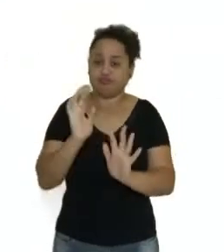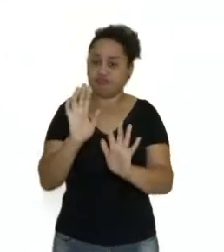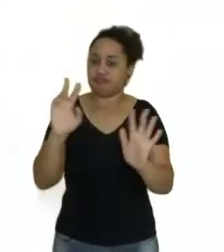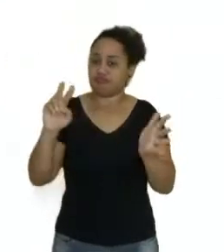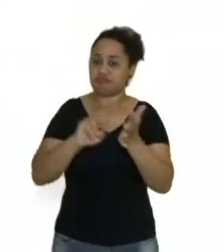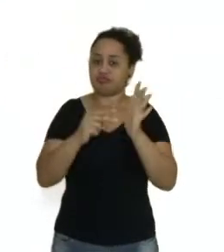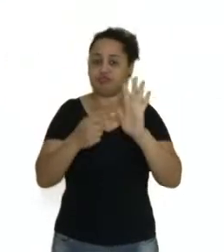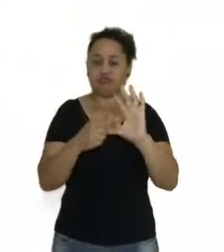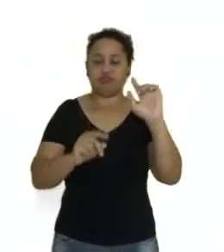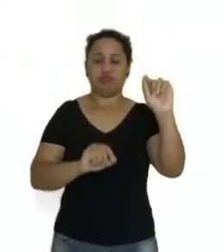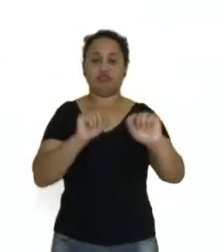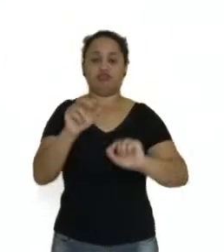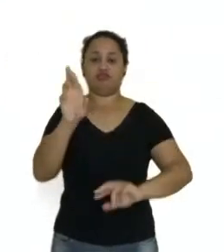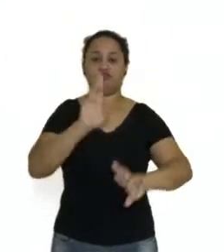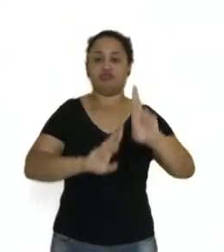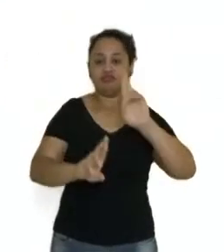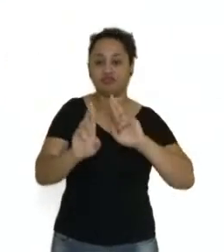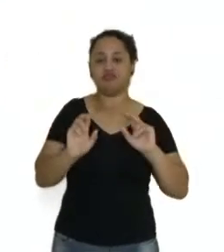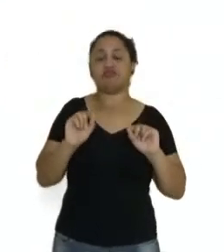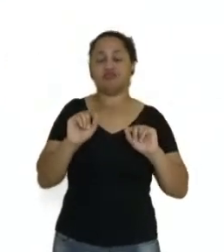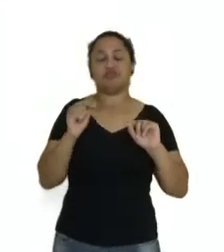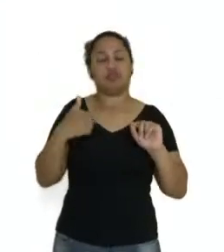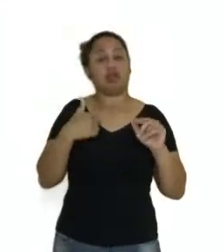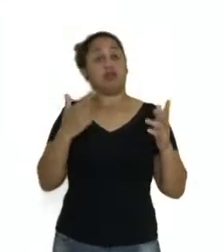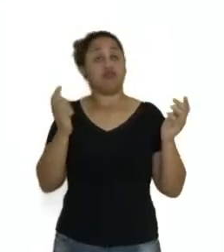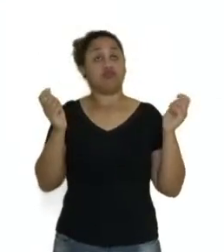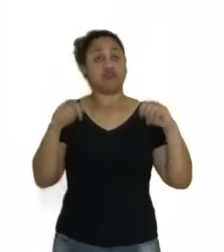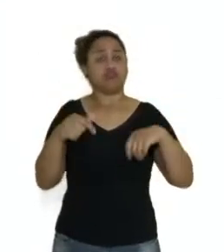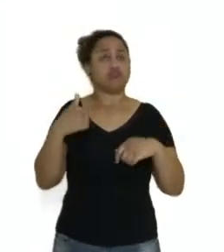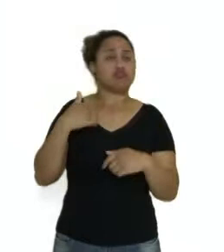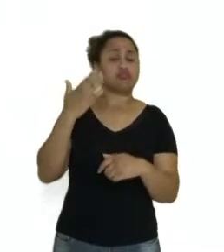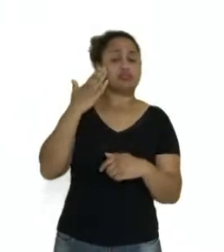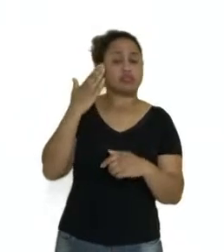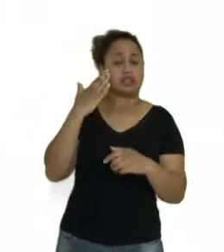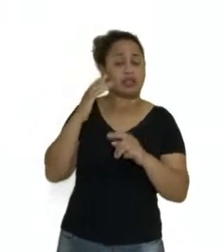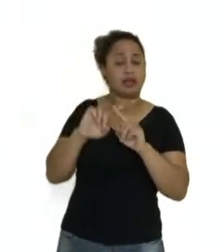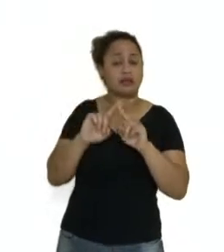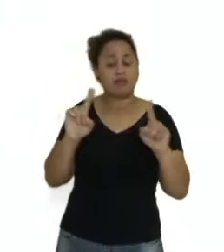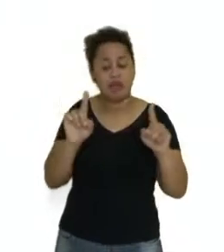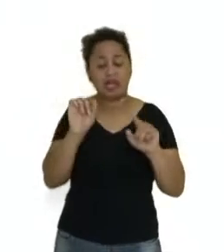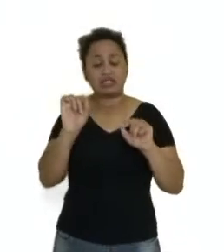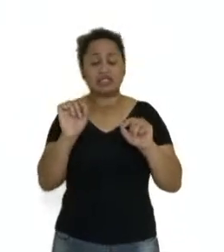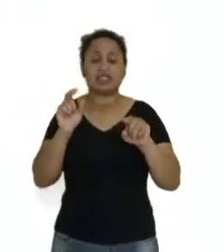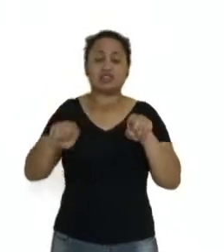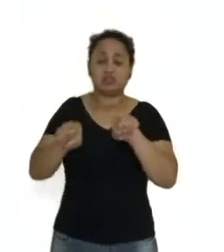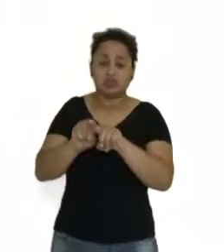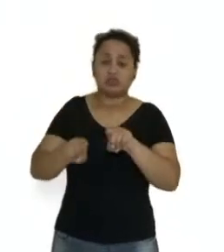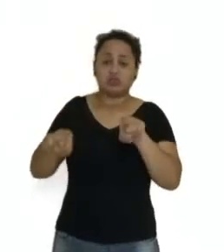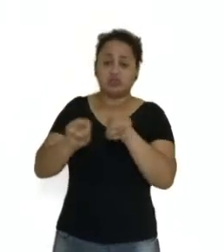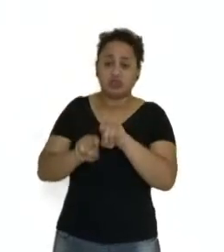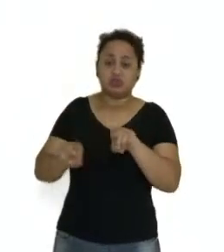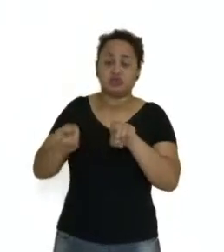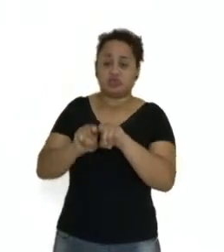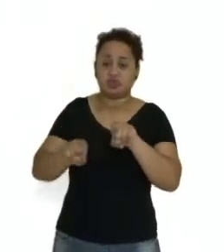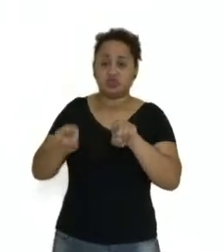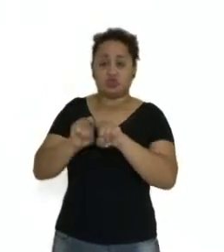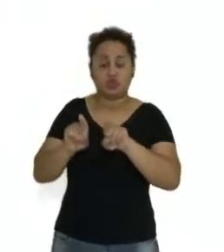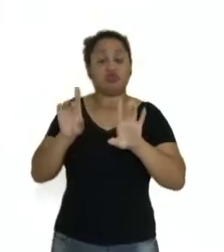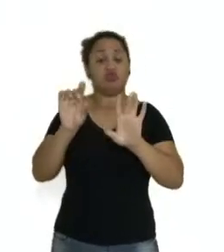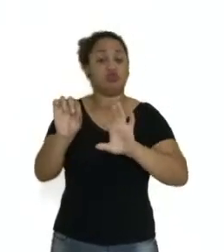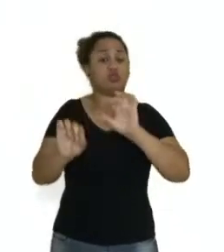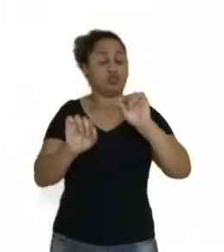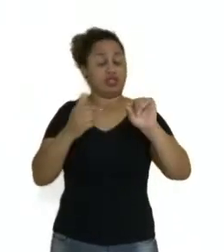seja, cujo resultado é previsível mesmo quando repetido várias vezes sob as